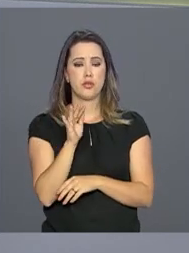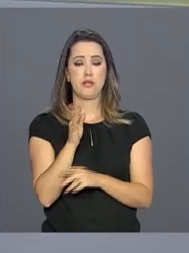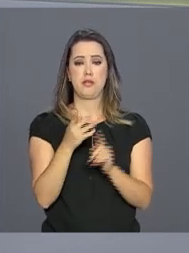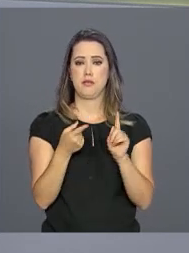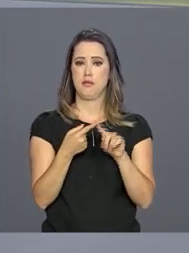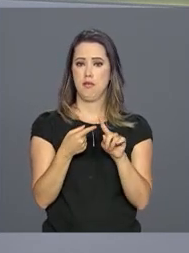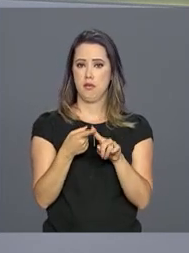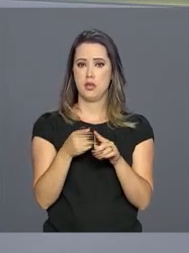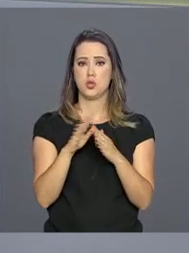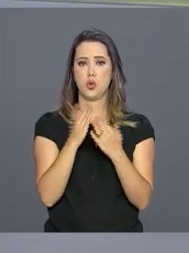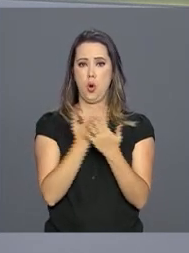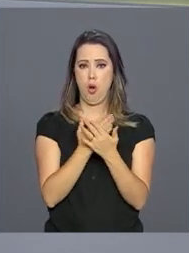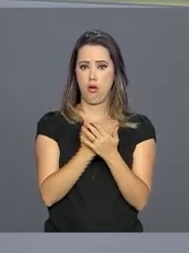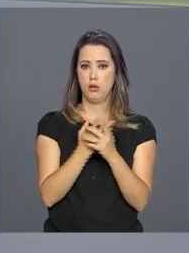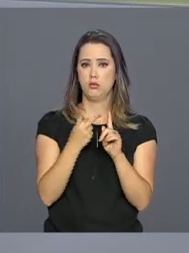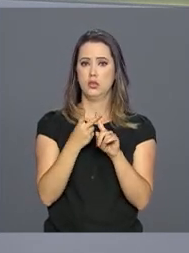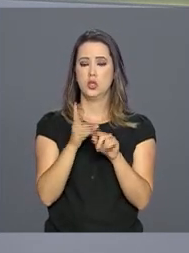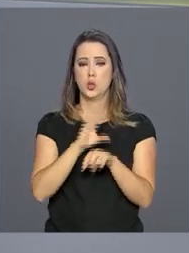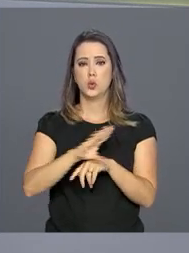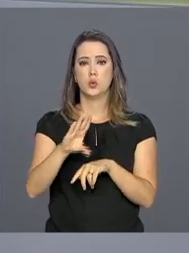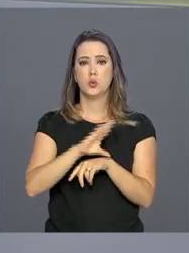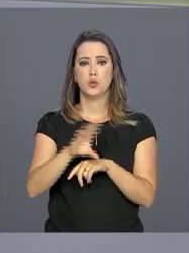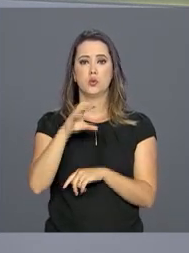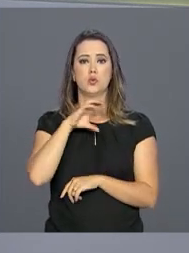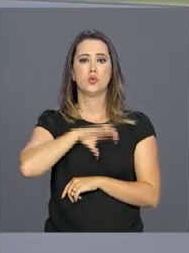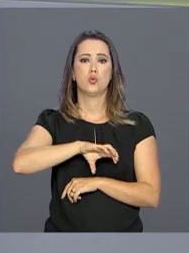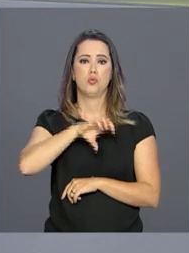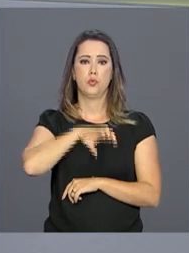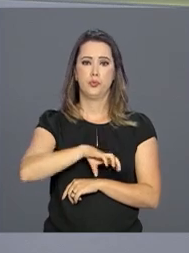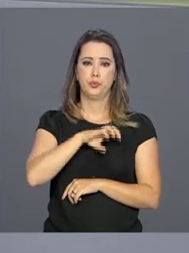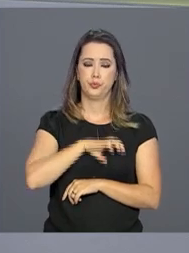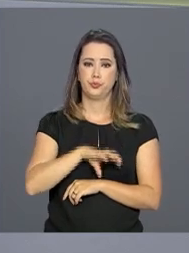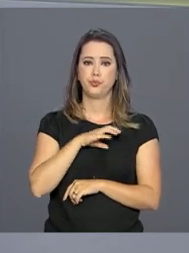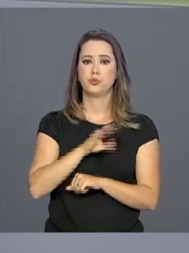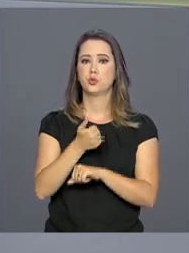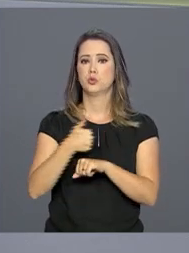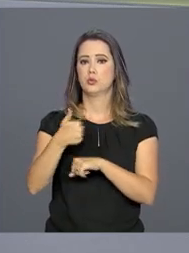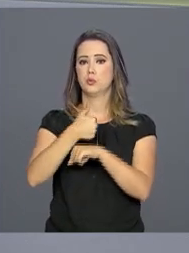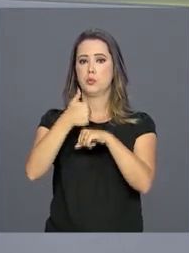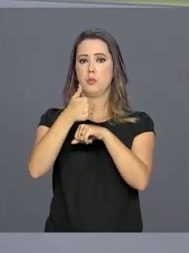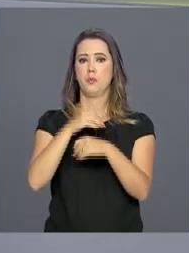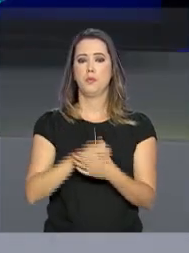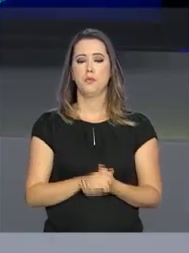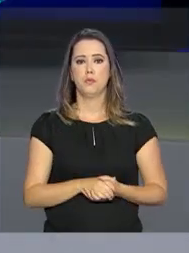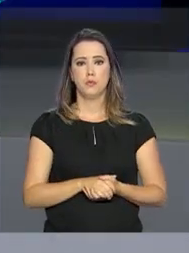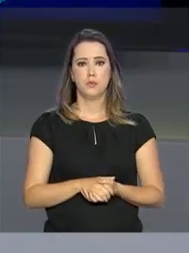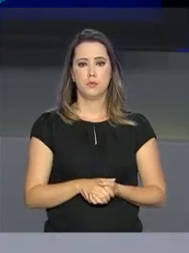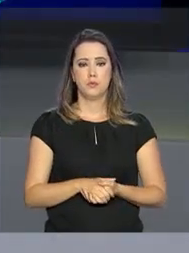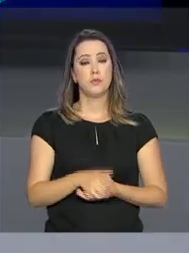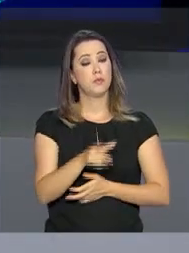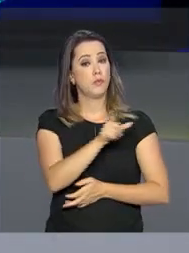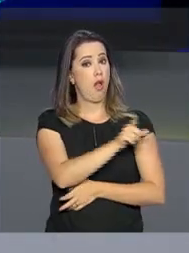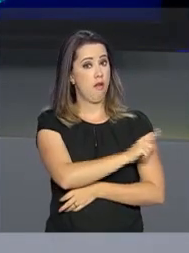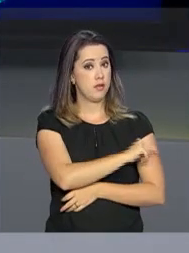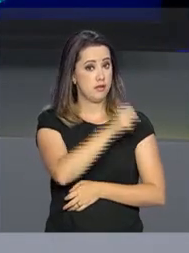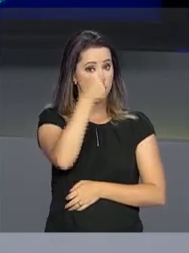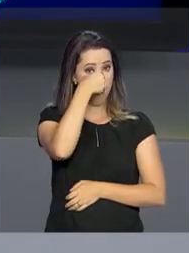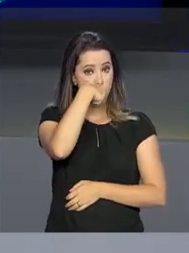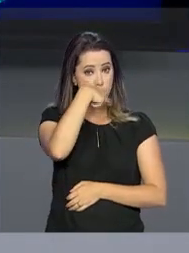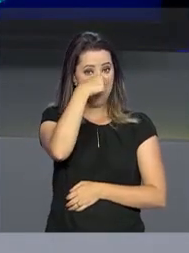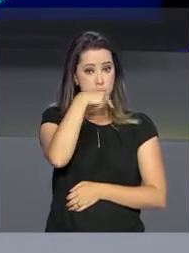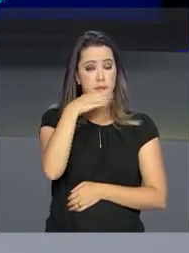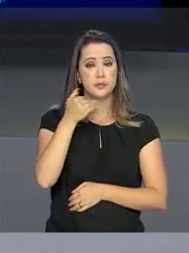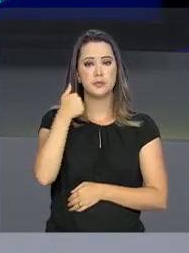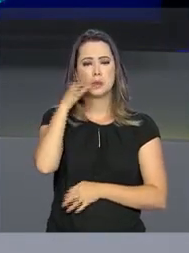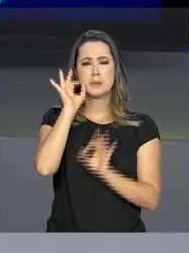escola para crianças e cursos de língua portuguesa e profissionalizantes a vacina contra a gripe a